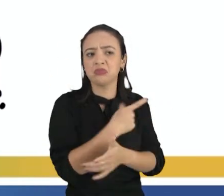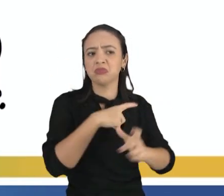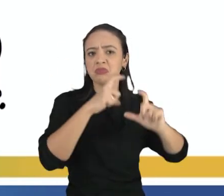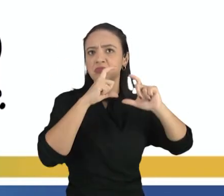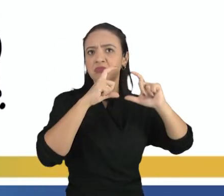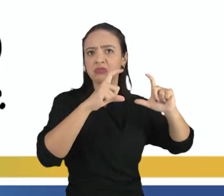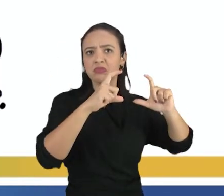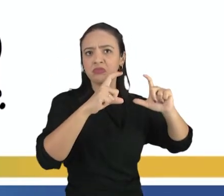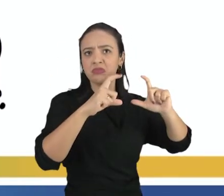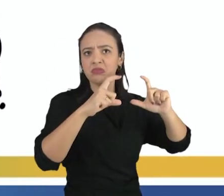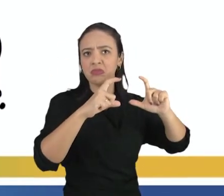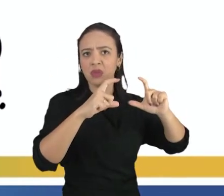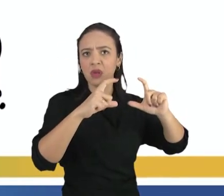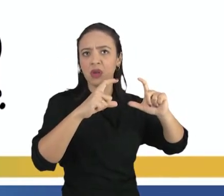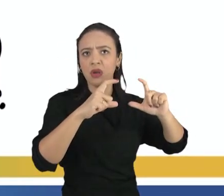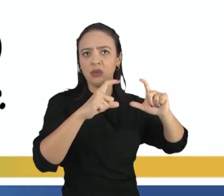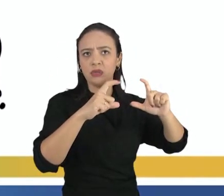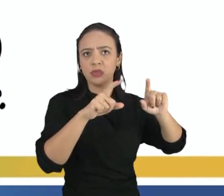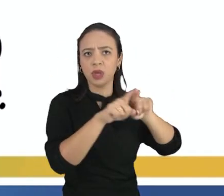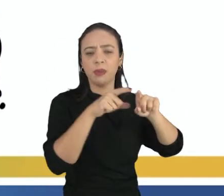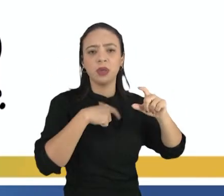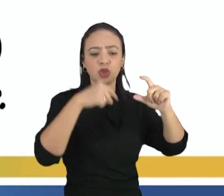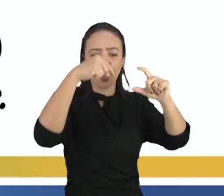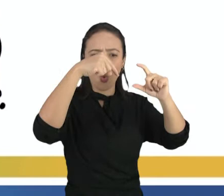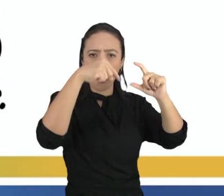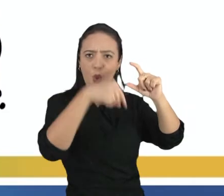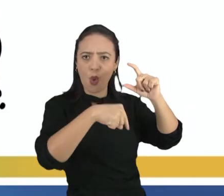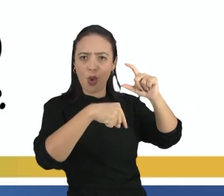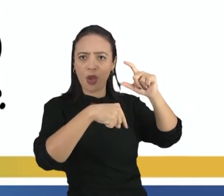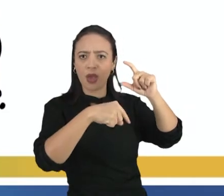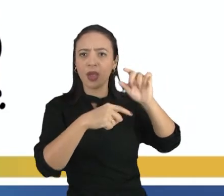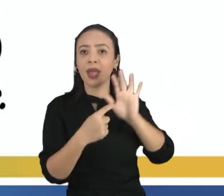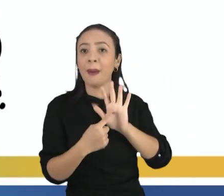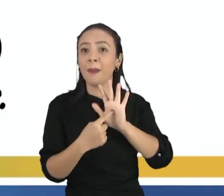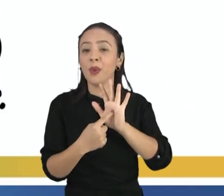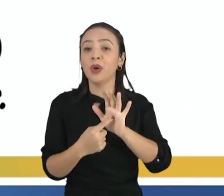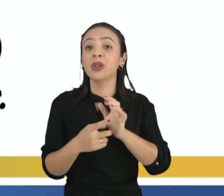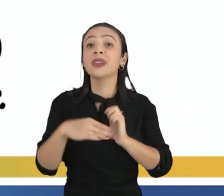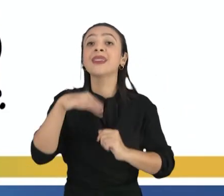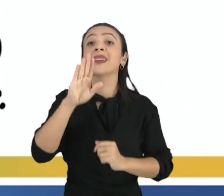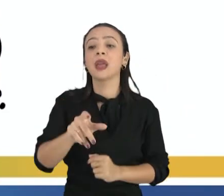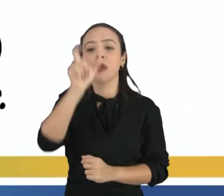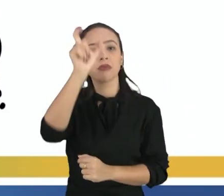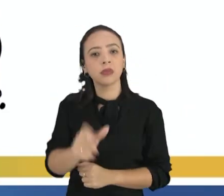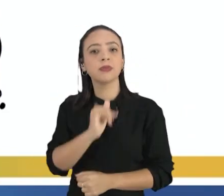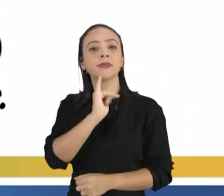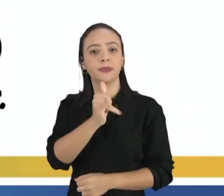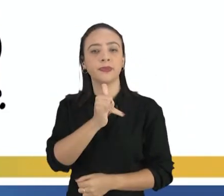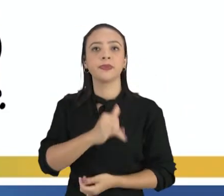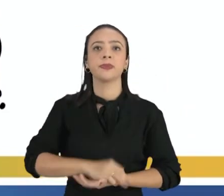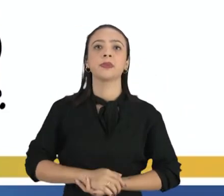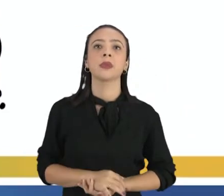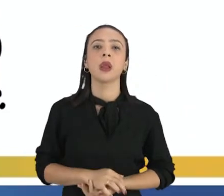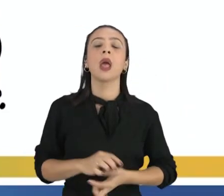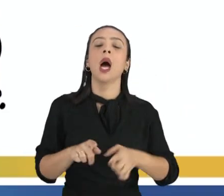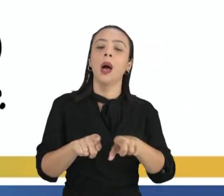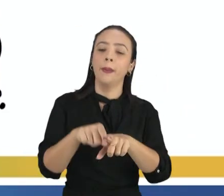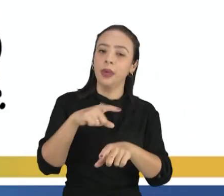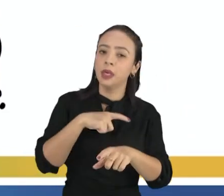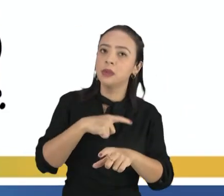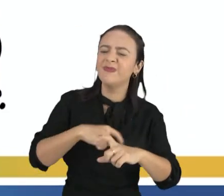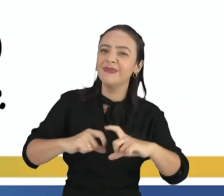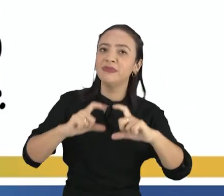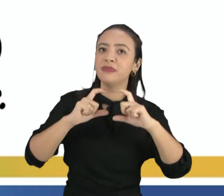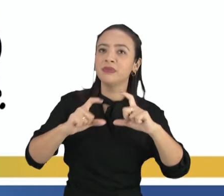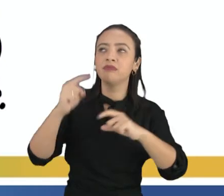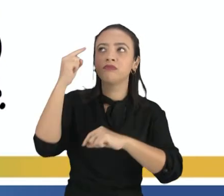o apêndice. O apêndice é a seta que direciona para fala qual é o personagem que está falando. Nós temos